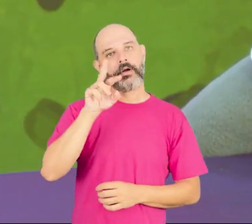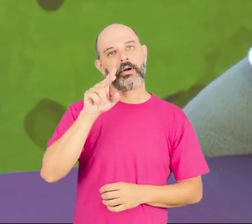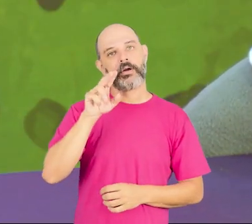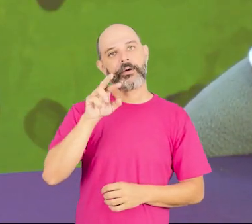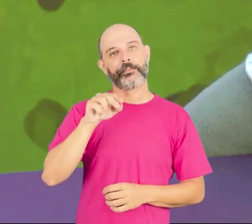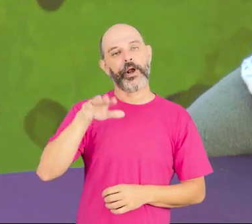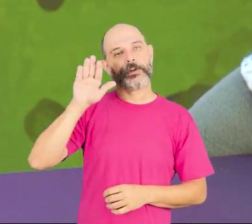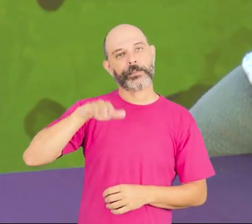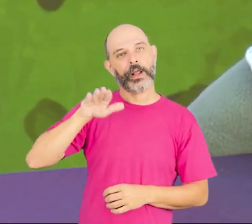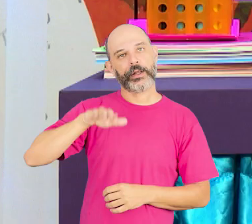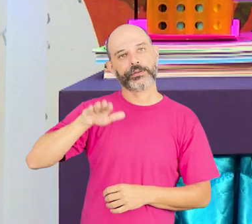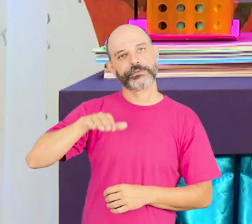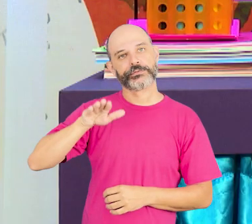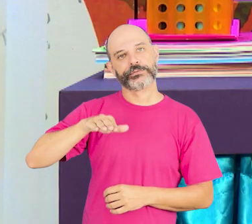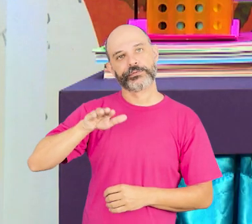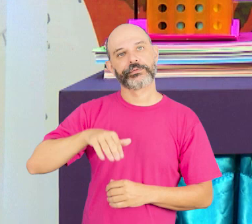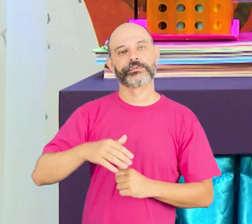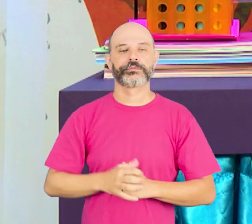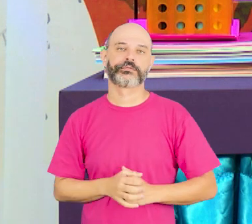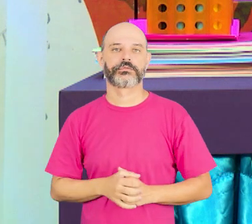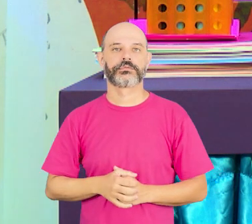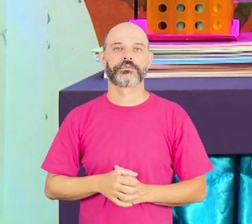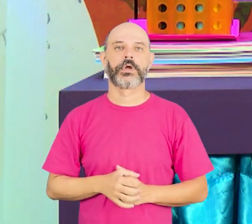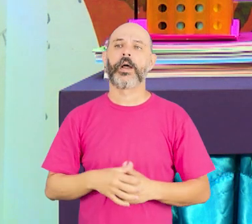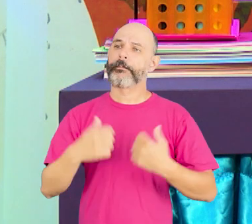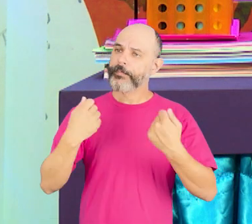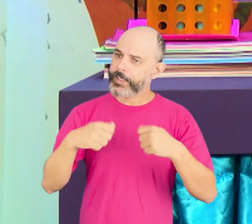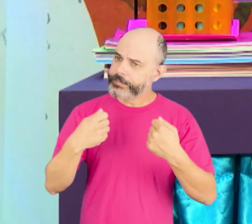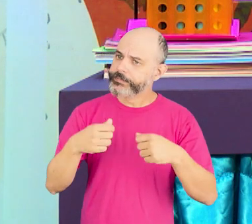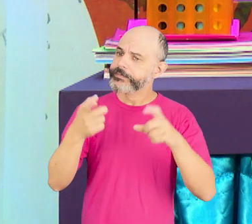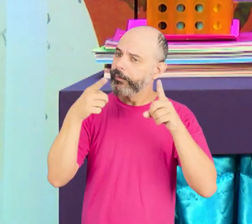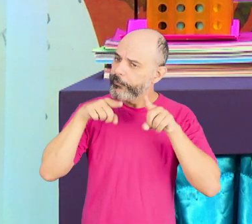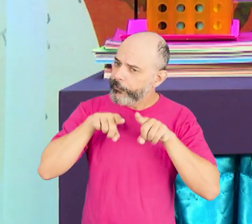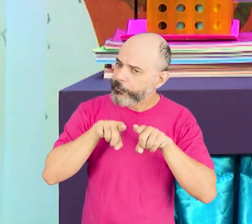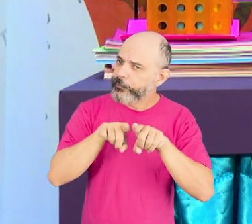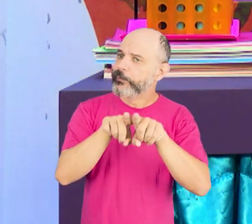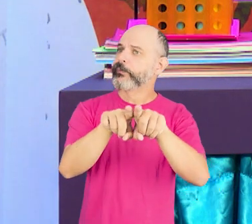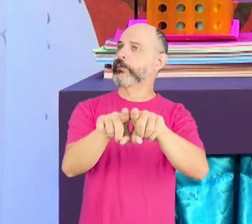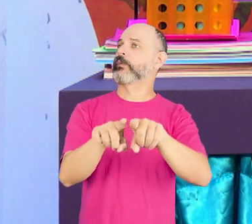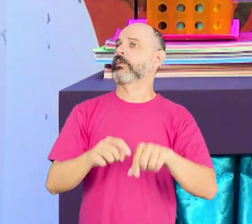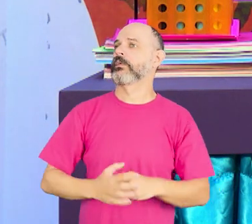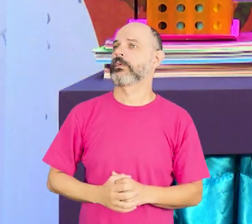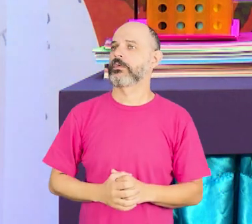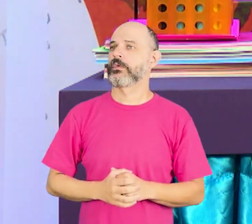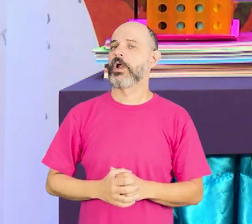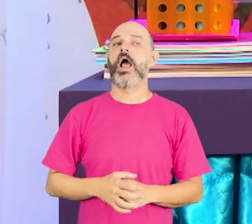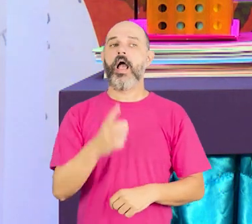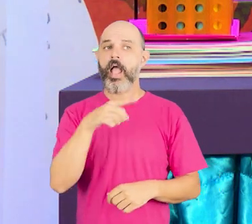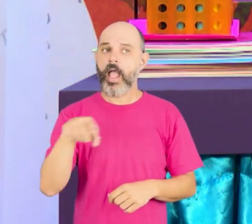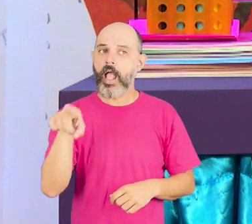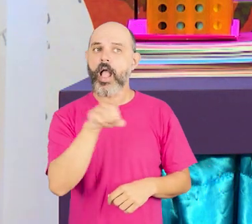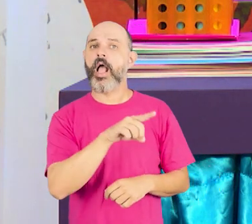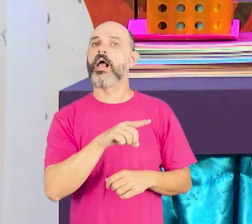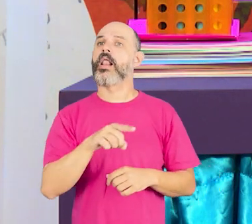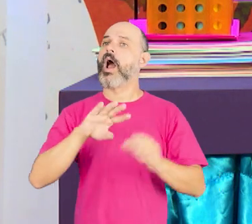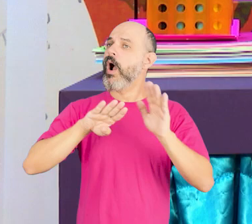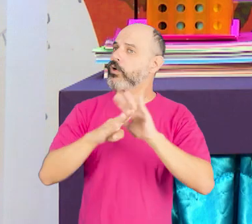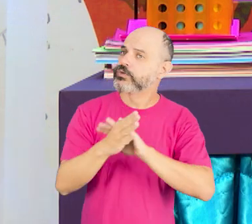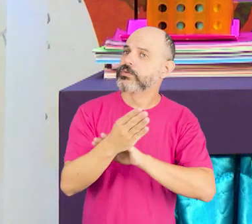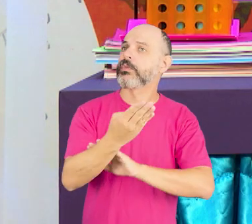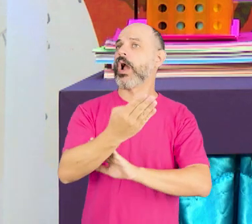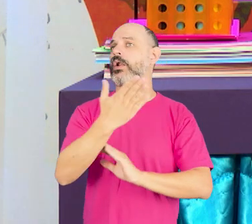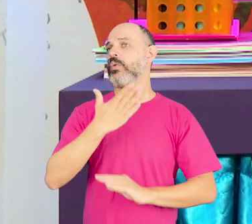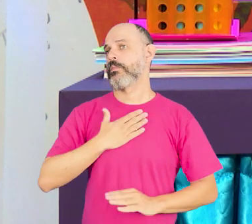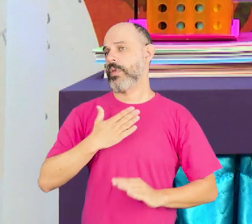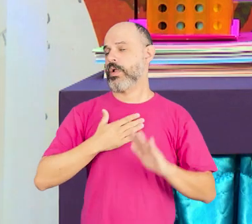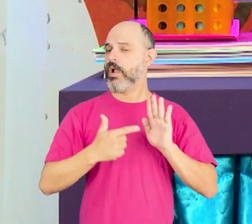mais novos! É que tem que ser sincronizado! E a galera tá acostumada